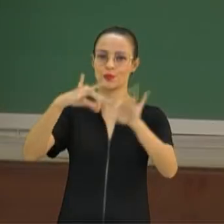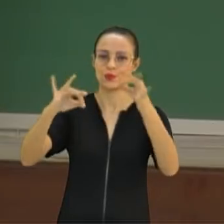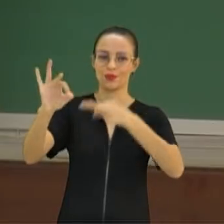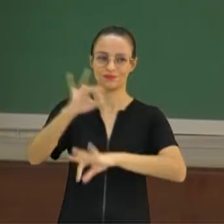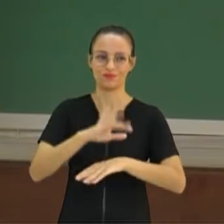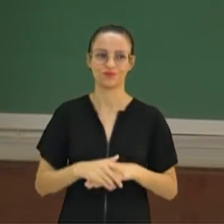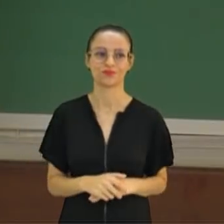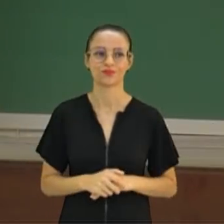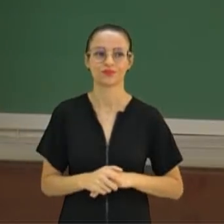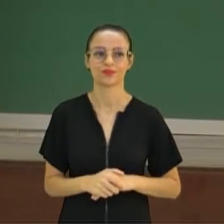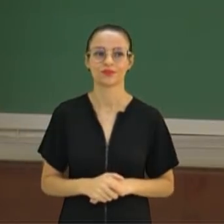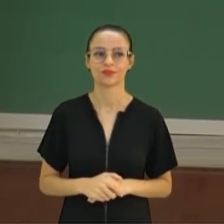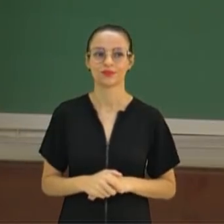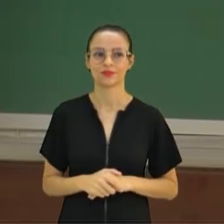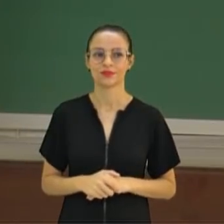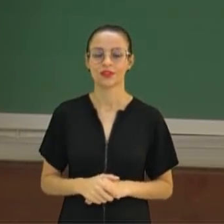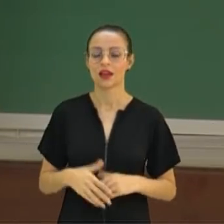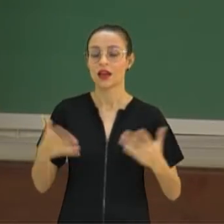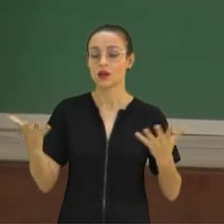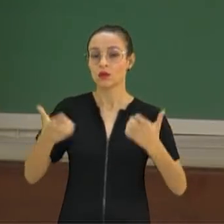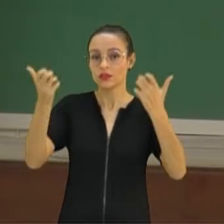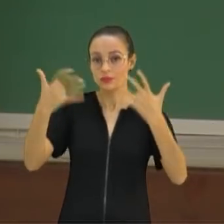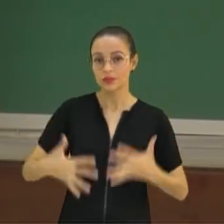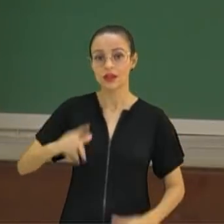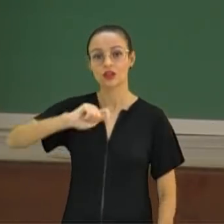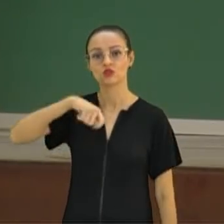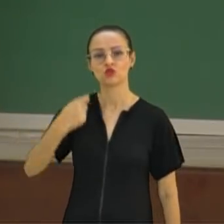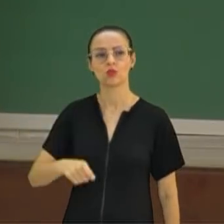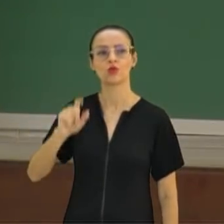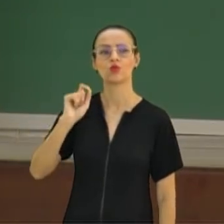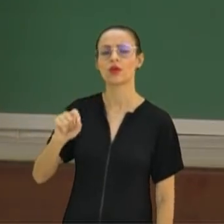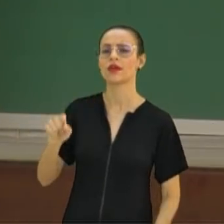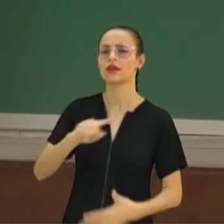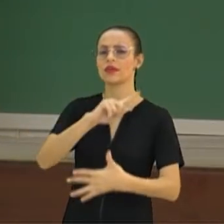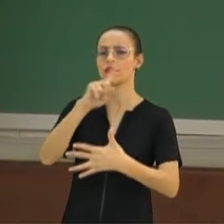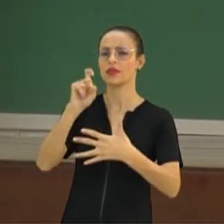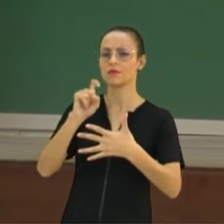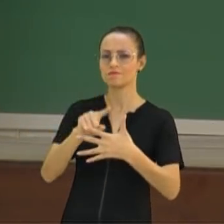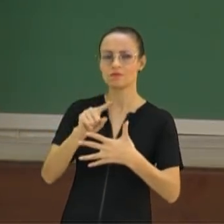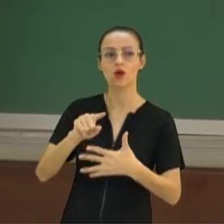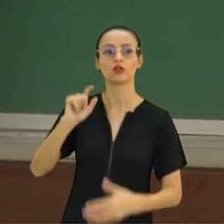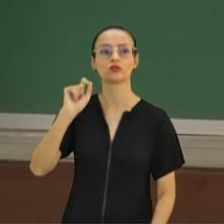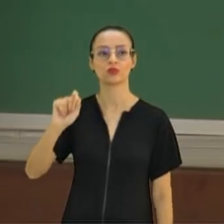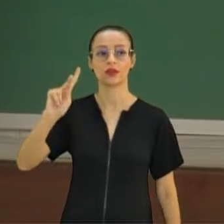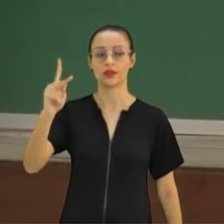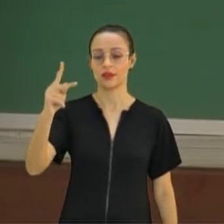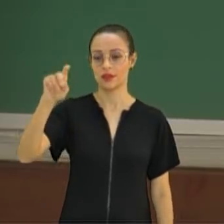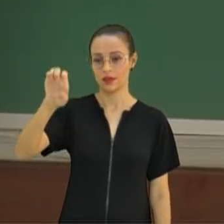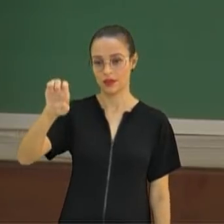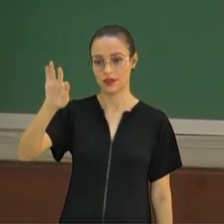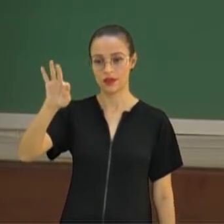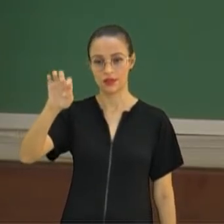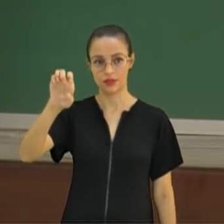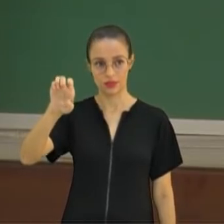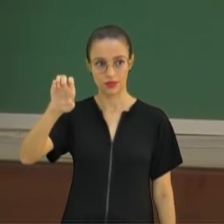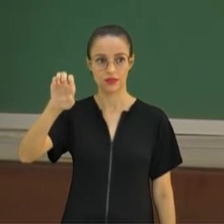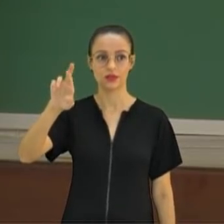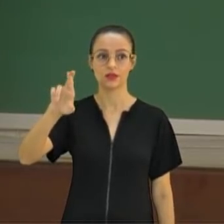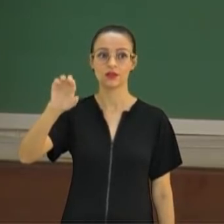em seguida. Vamos falar da hipótese heterotrófica, tá, gente? Então, uma outra hipótese ali de surgimento da vida,